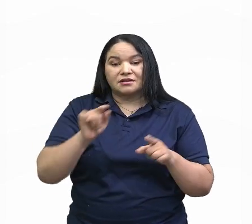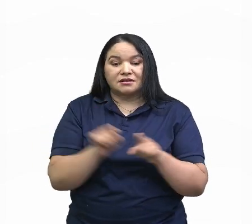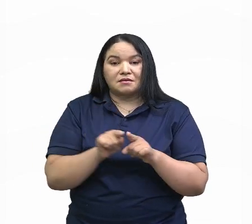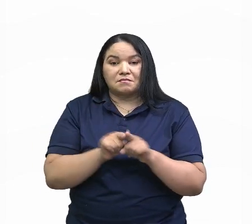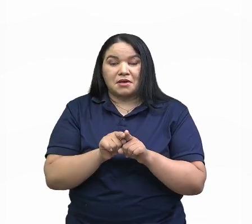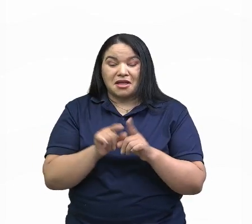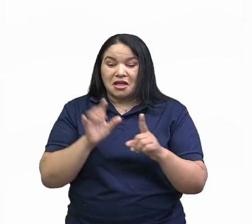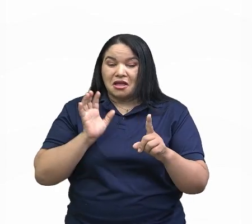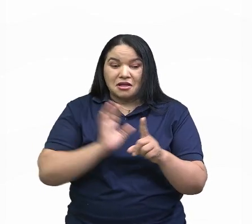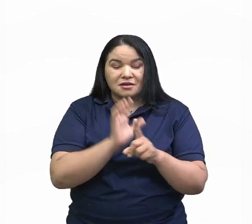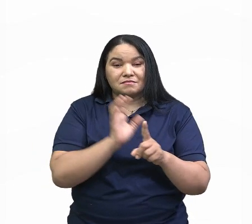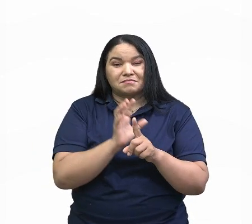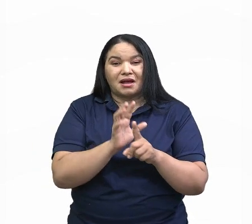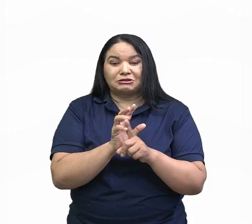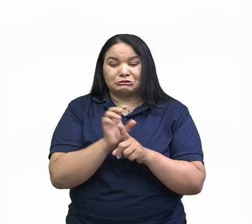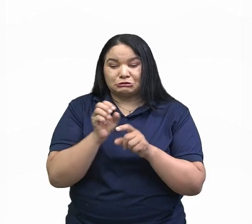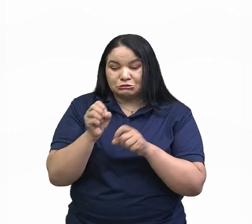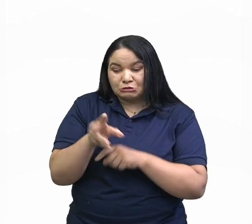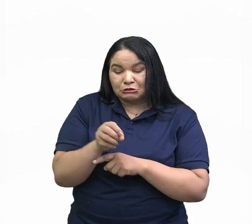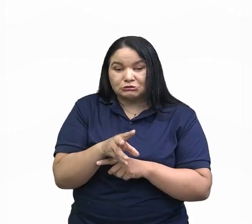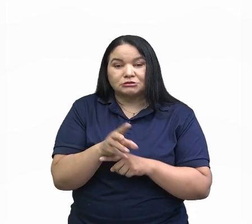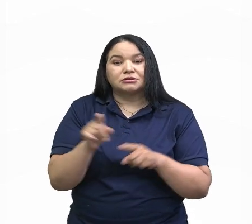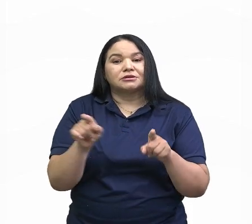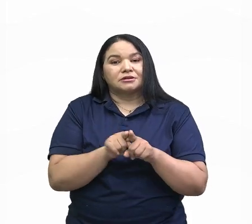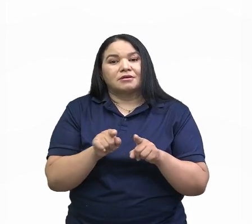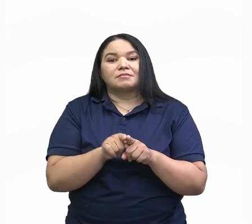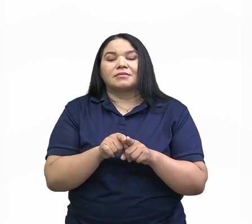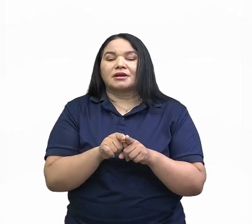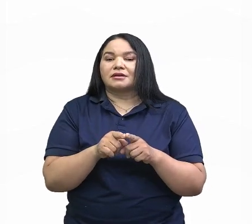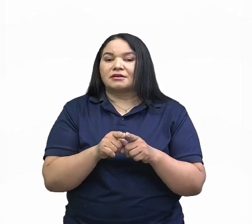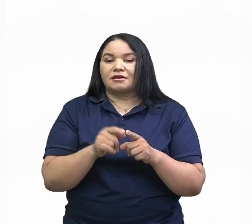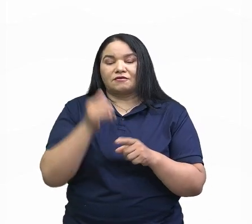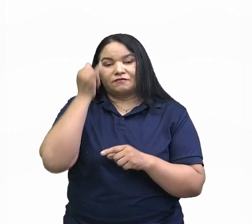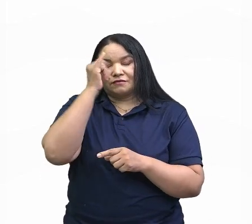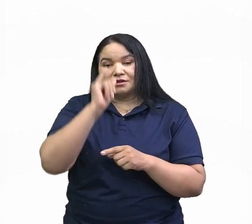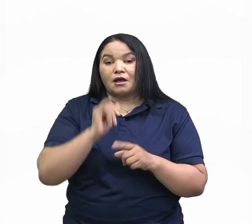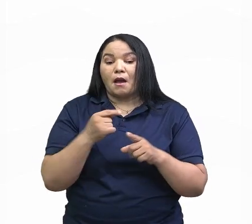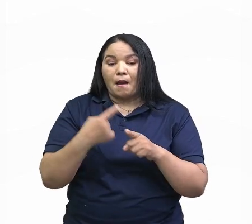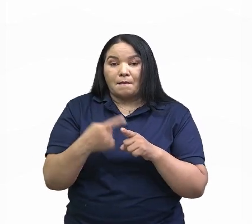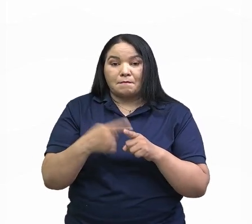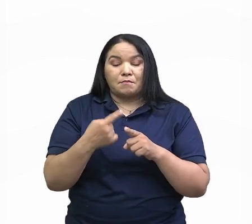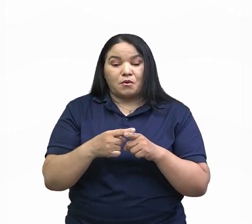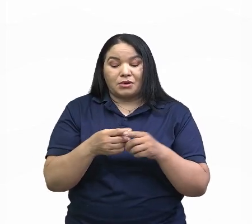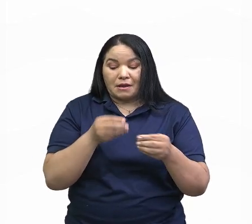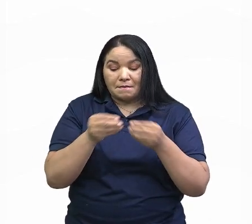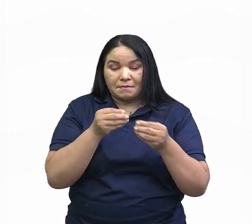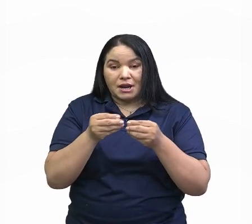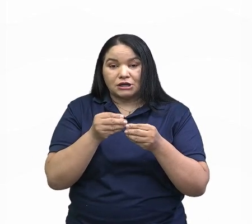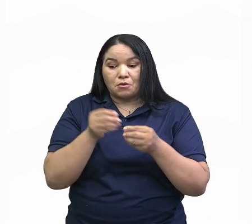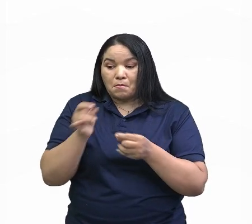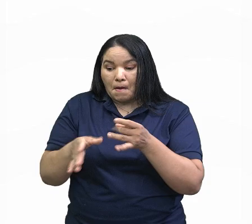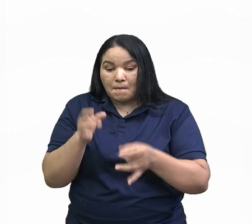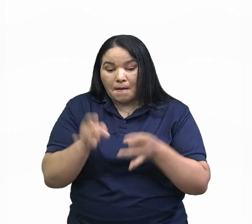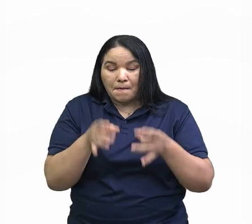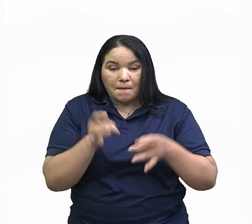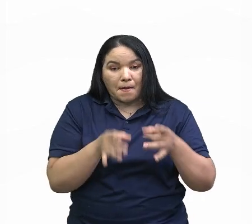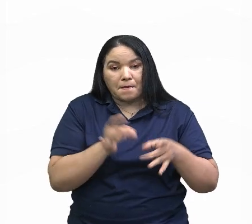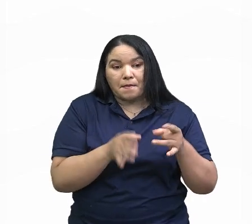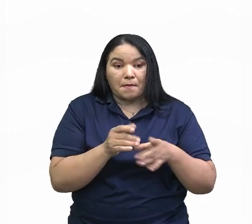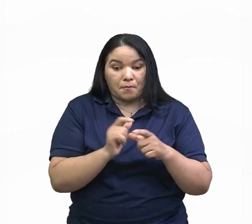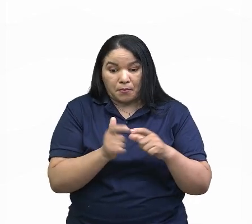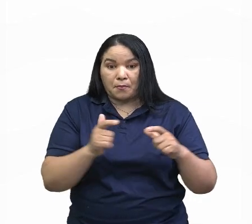nos ecossistemas. Porque, como nós sabemos, tudo isso aí vai virar lixo, né? E como é consumido em